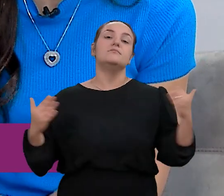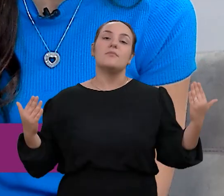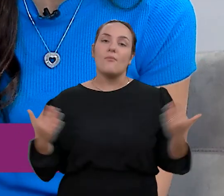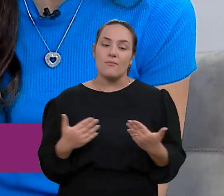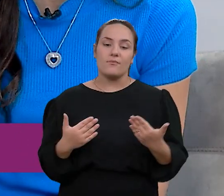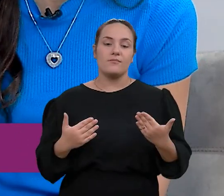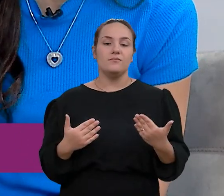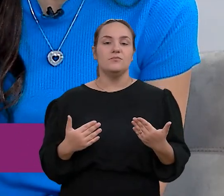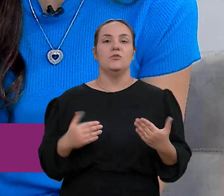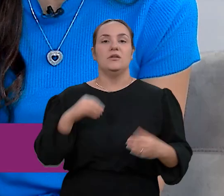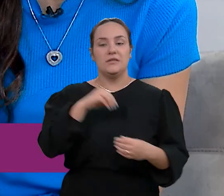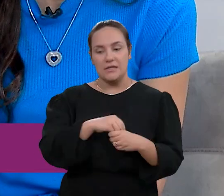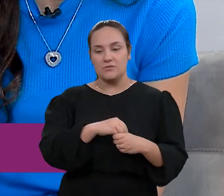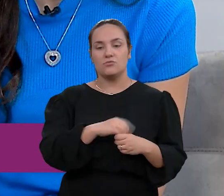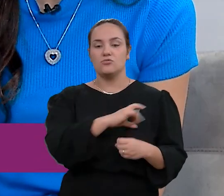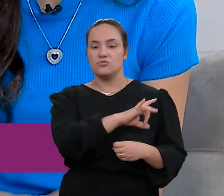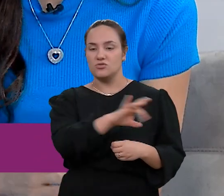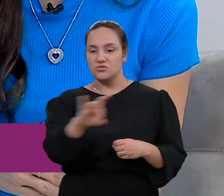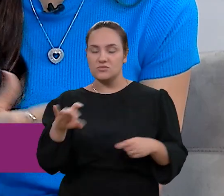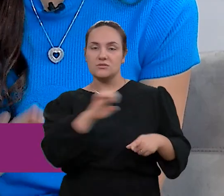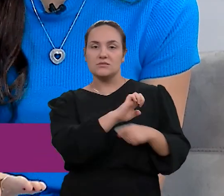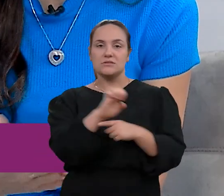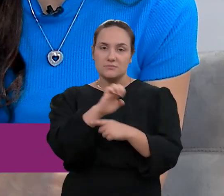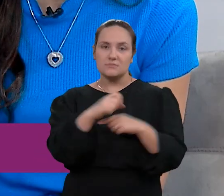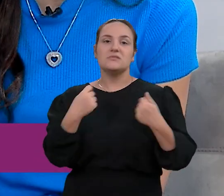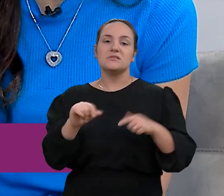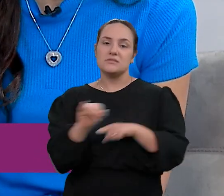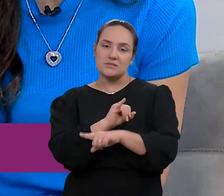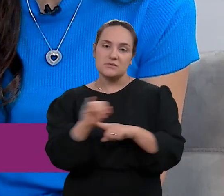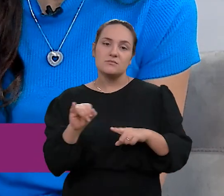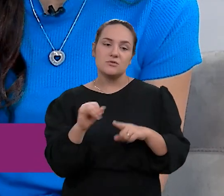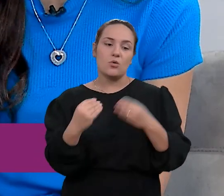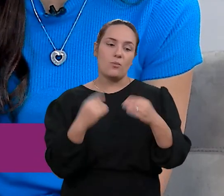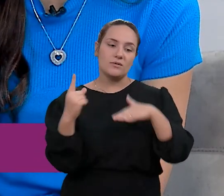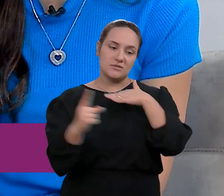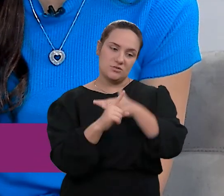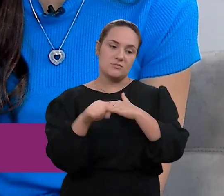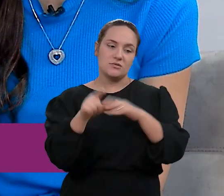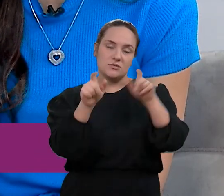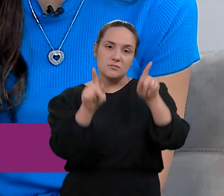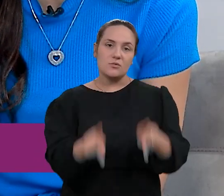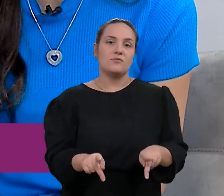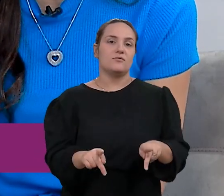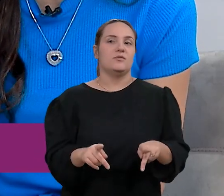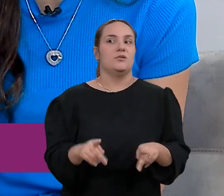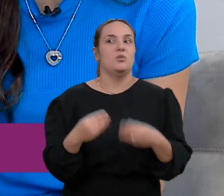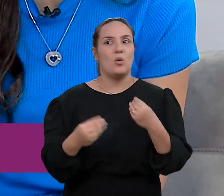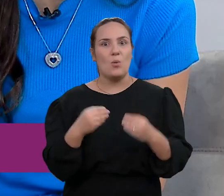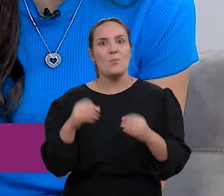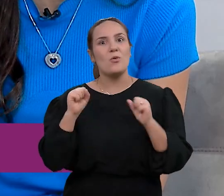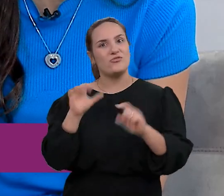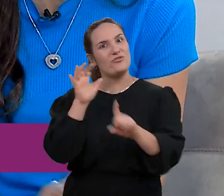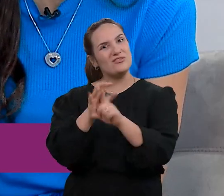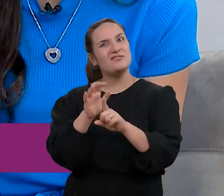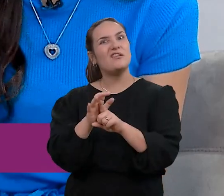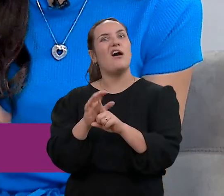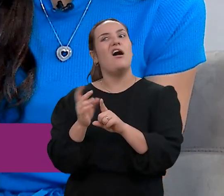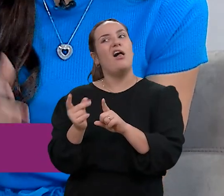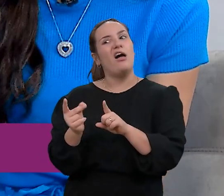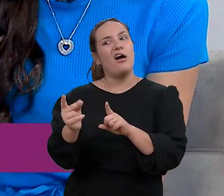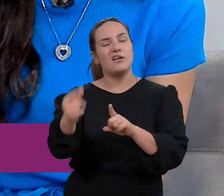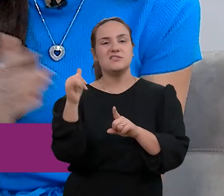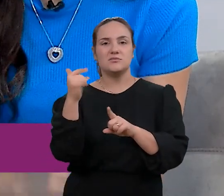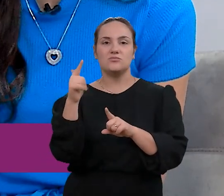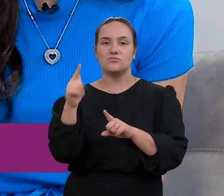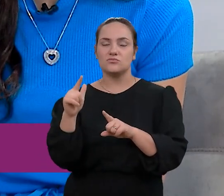nos Estados eles tenham meios para atuarem junto a esse público e realmente a gente não sabe os impactos que isso pode causar no longo prazo sem